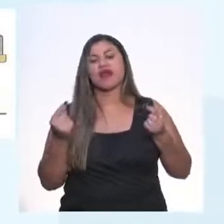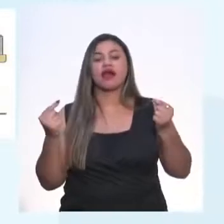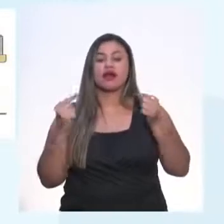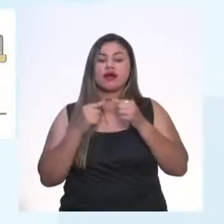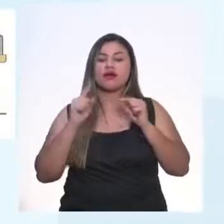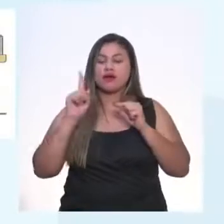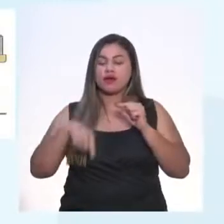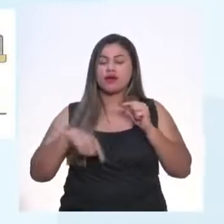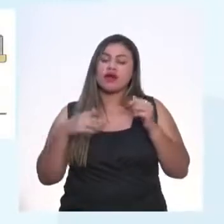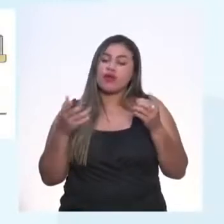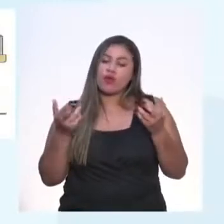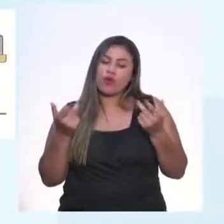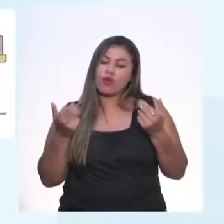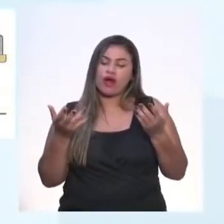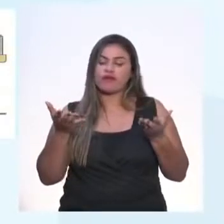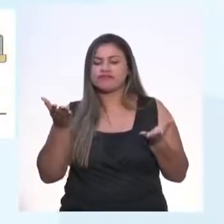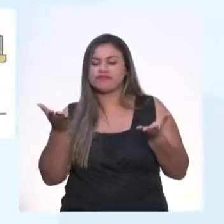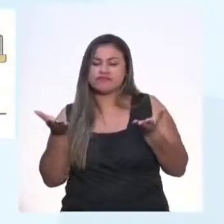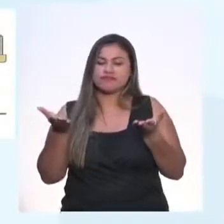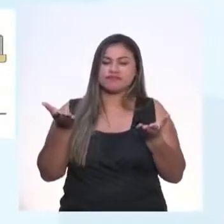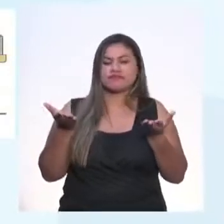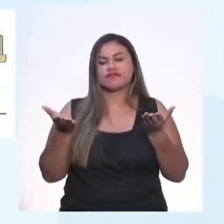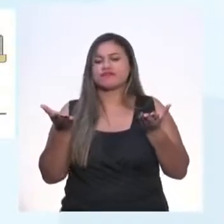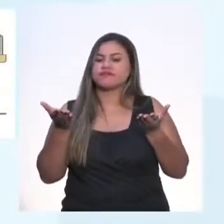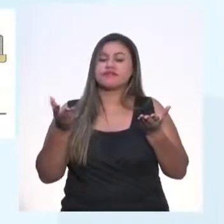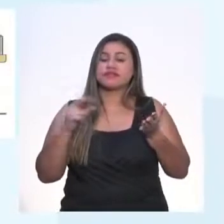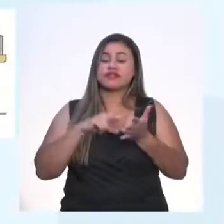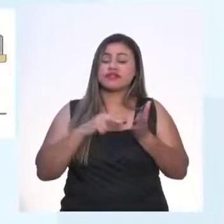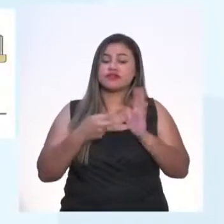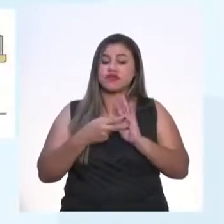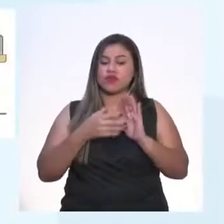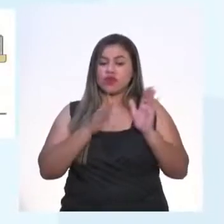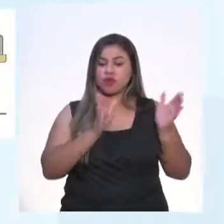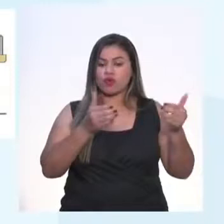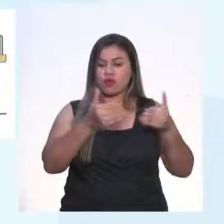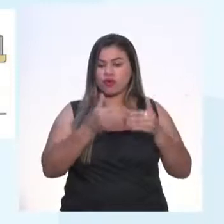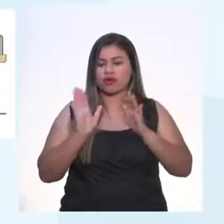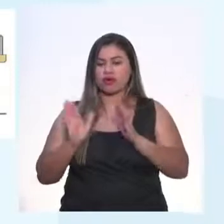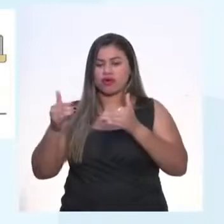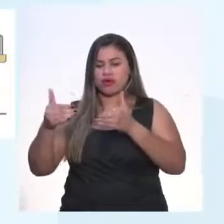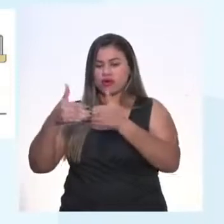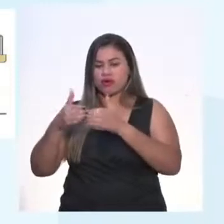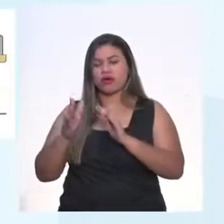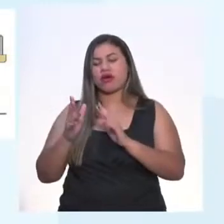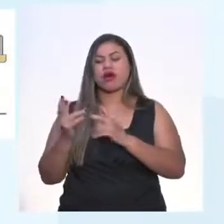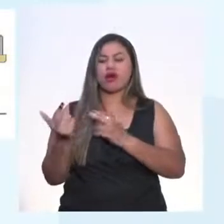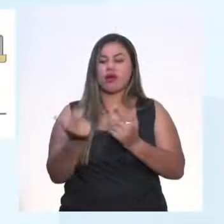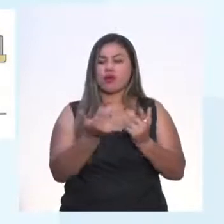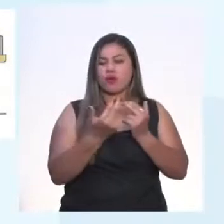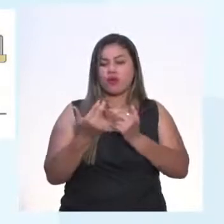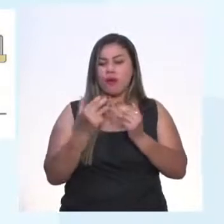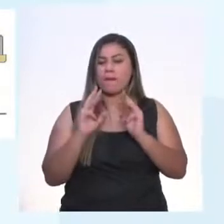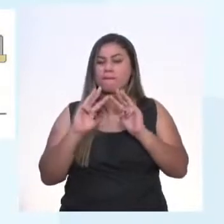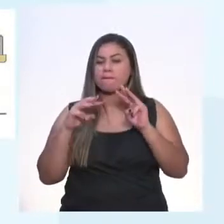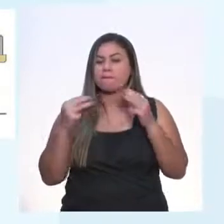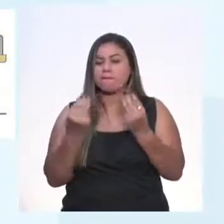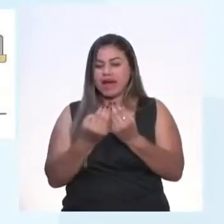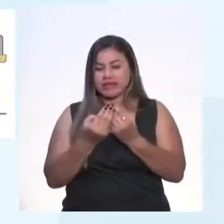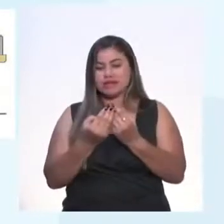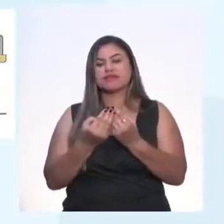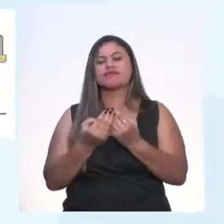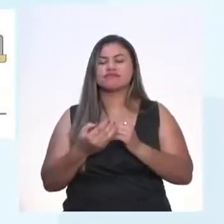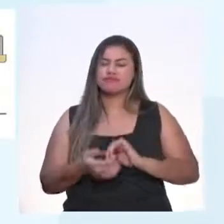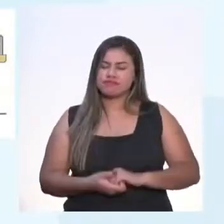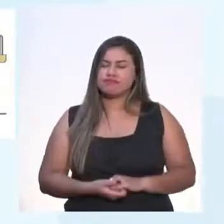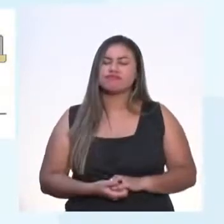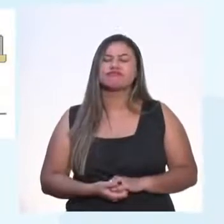iguais. O que quer dizer que os cubinhos de um lado têm a mesma massa do outro